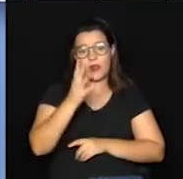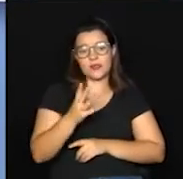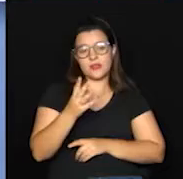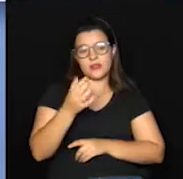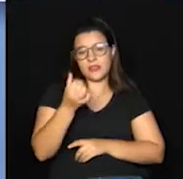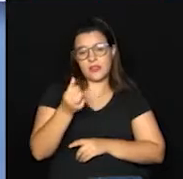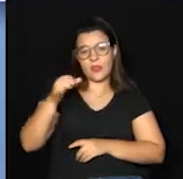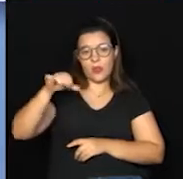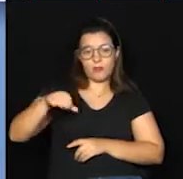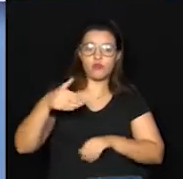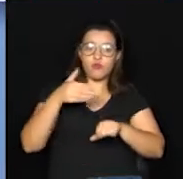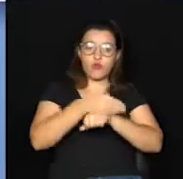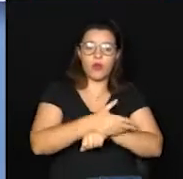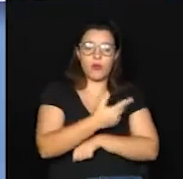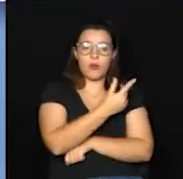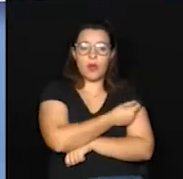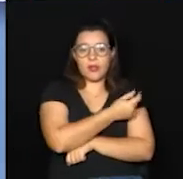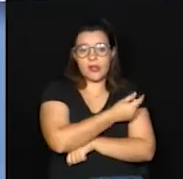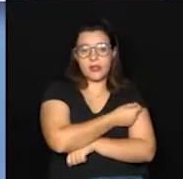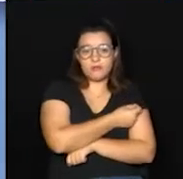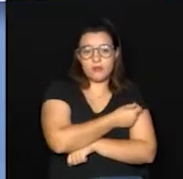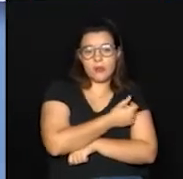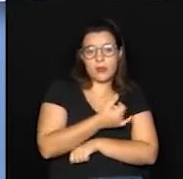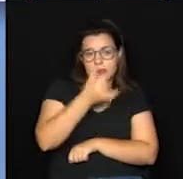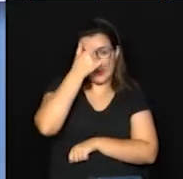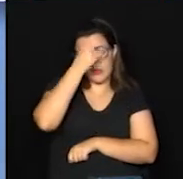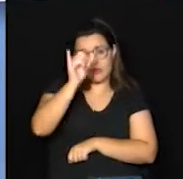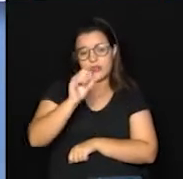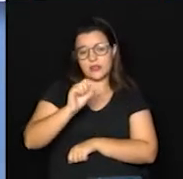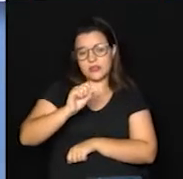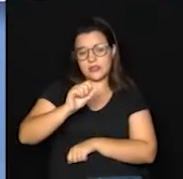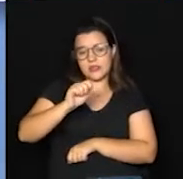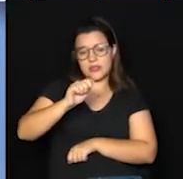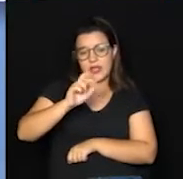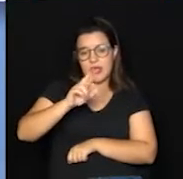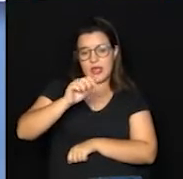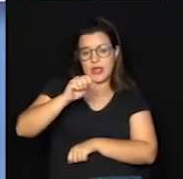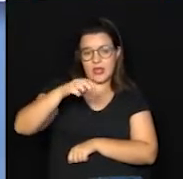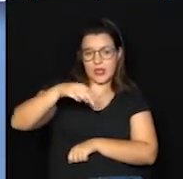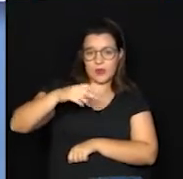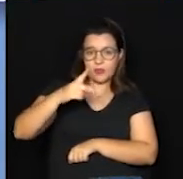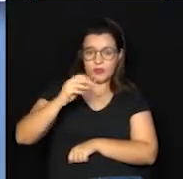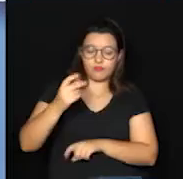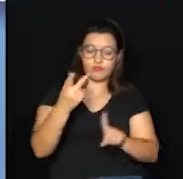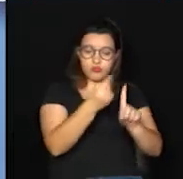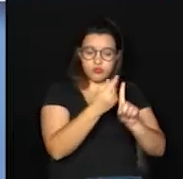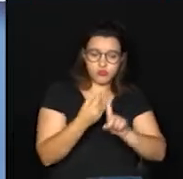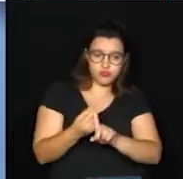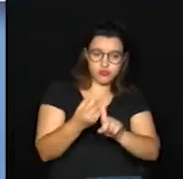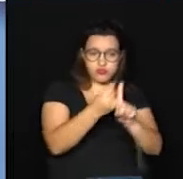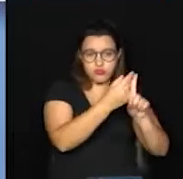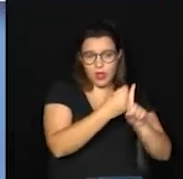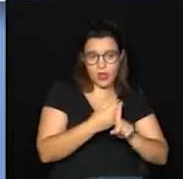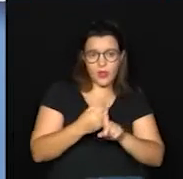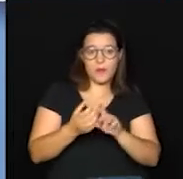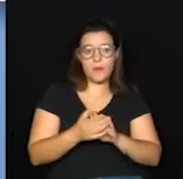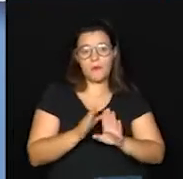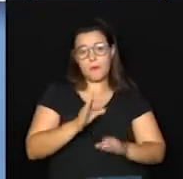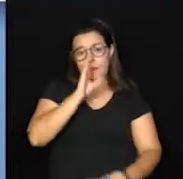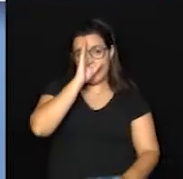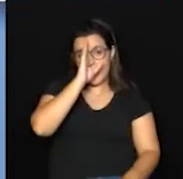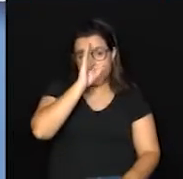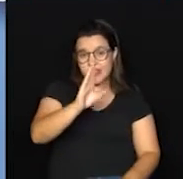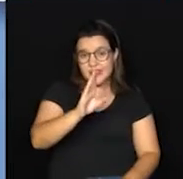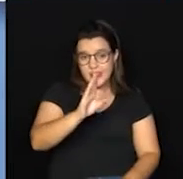6.469 pessoas foram vacinadas contra o sarampo, que é uma das vacinas. Lembrando que o carro-chefe foi a vacina